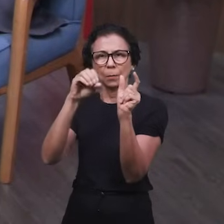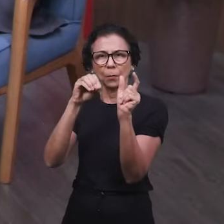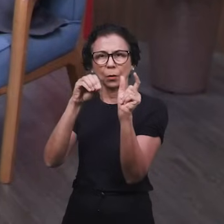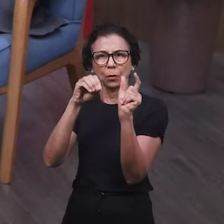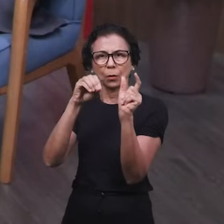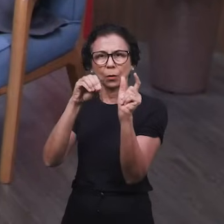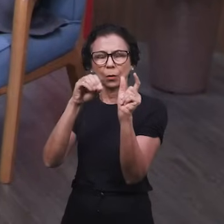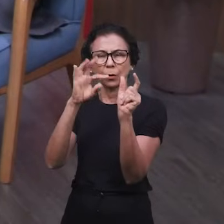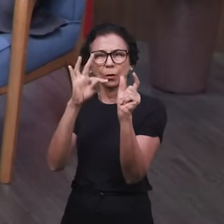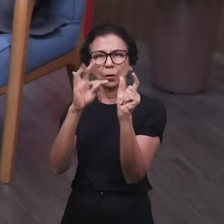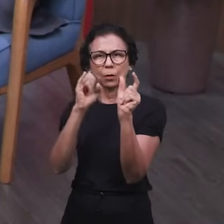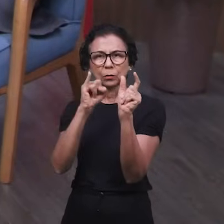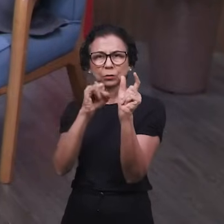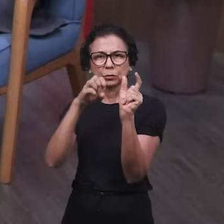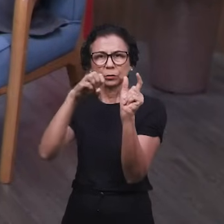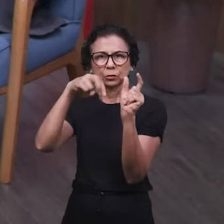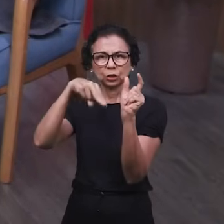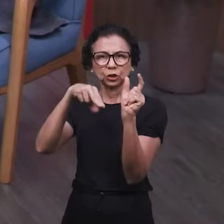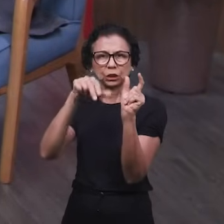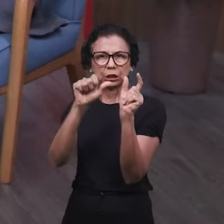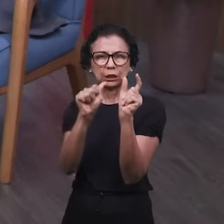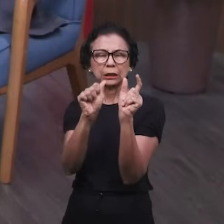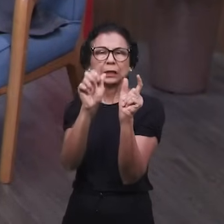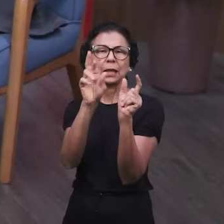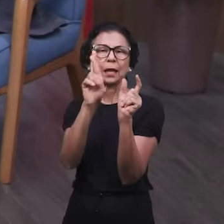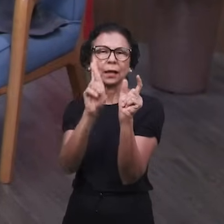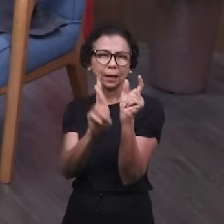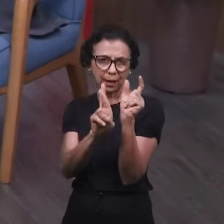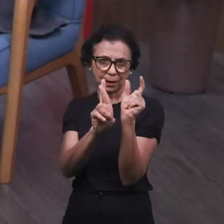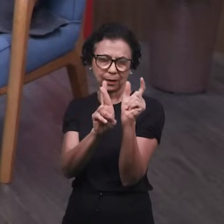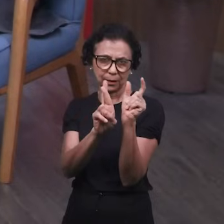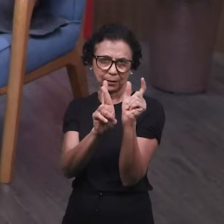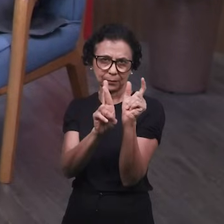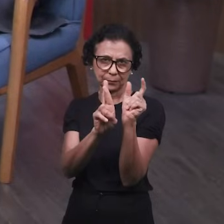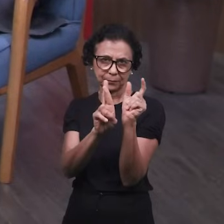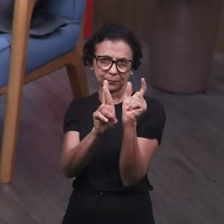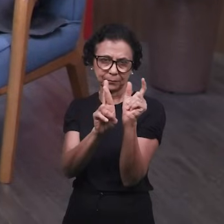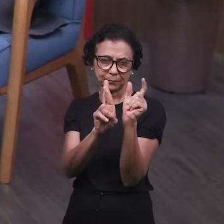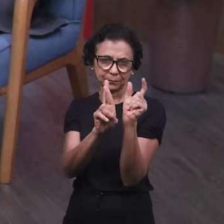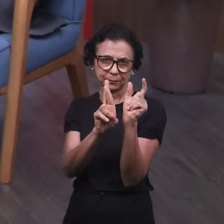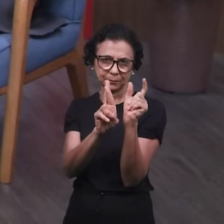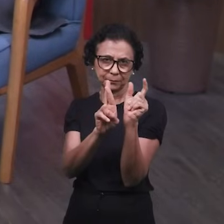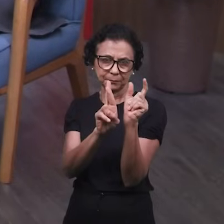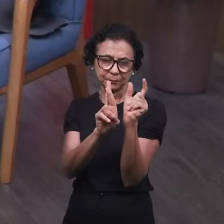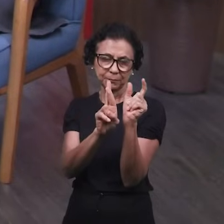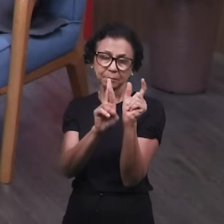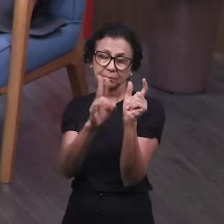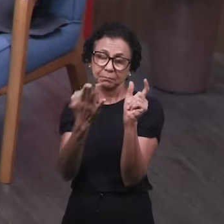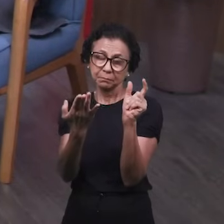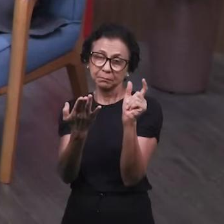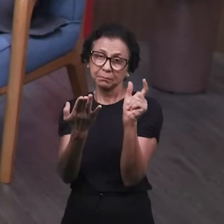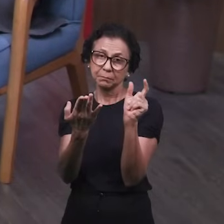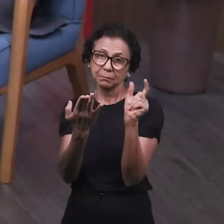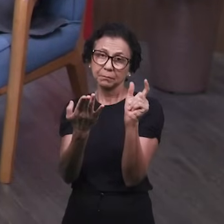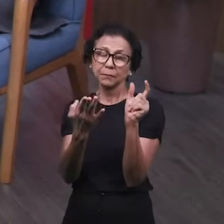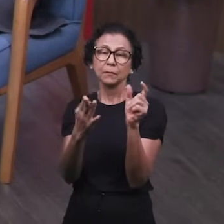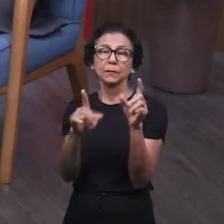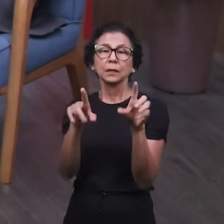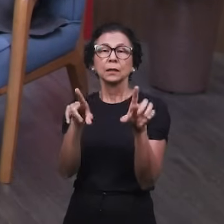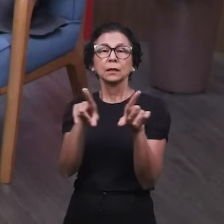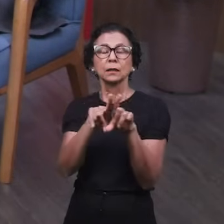expressão motim, né? É um motim que está acontecendo. E motim é